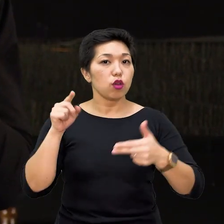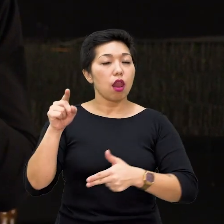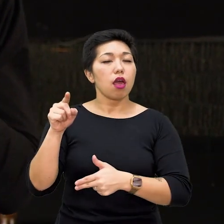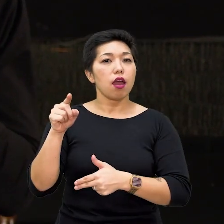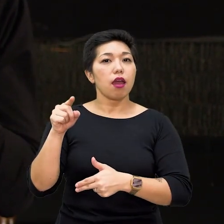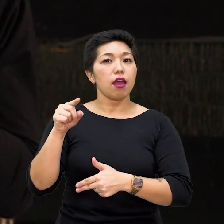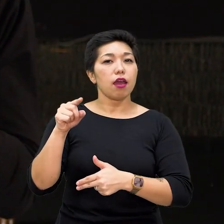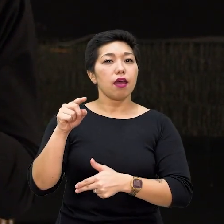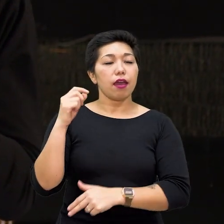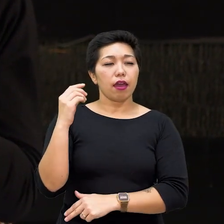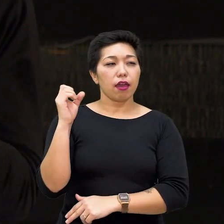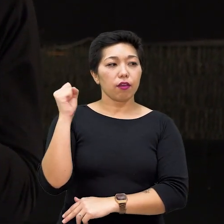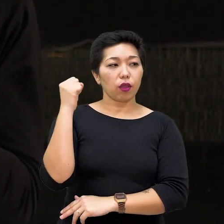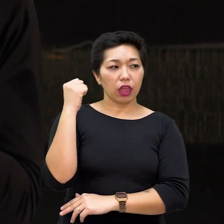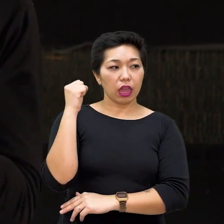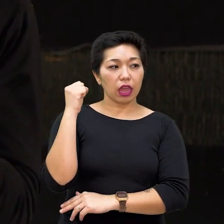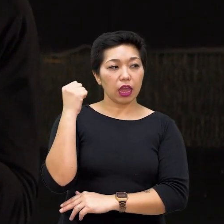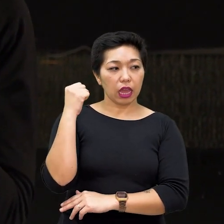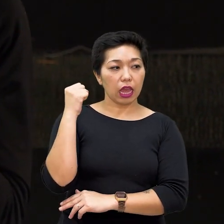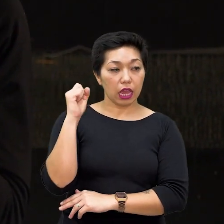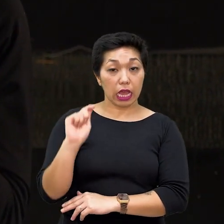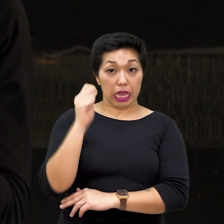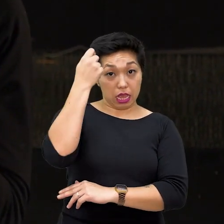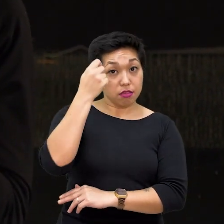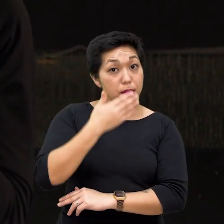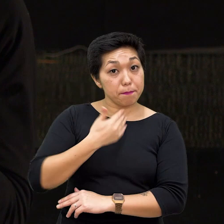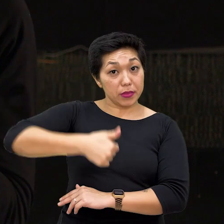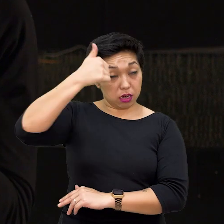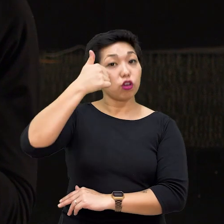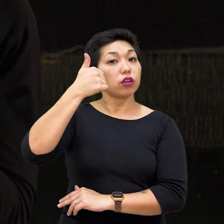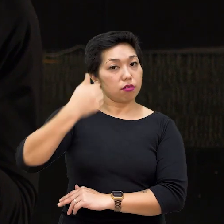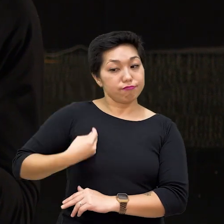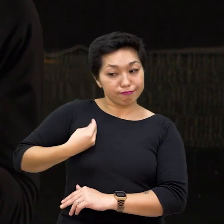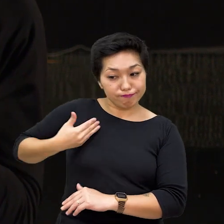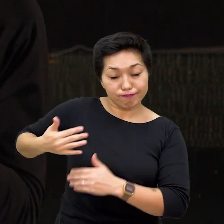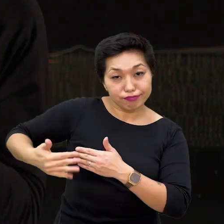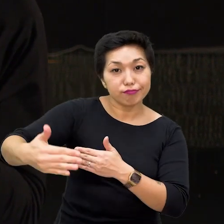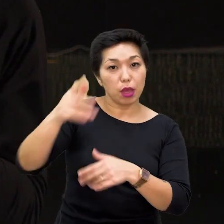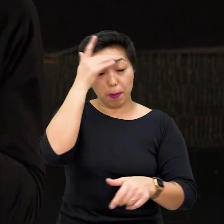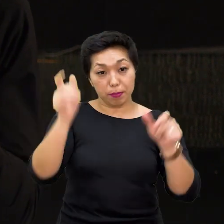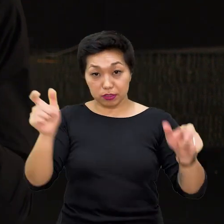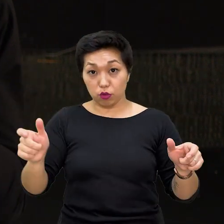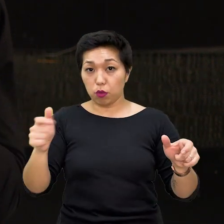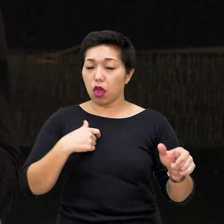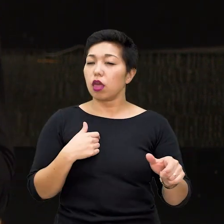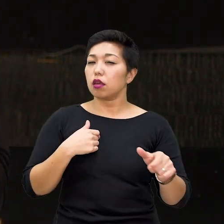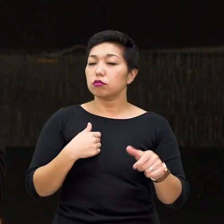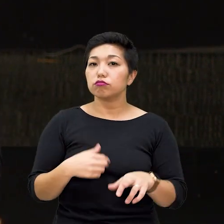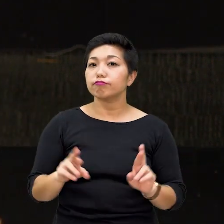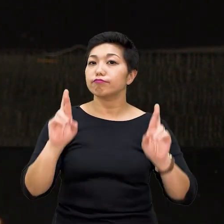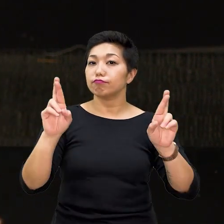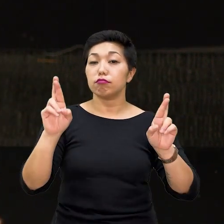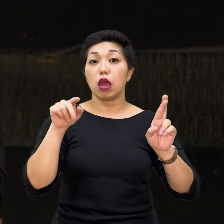Eu espero que essa experiência venha a ser